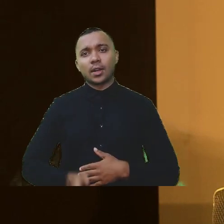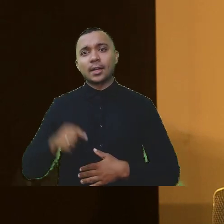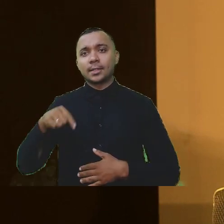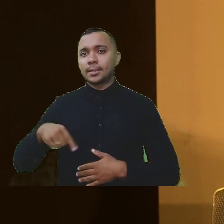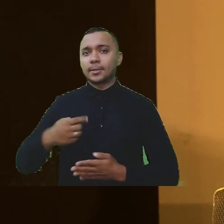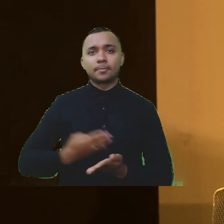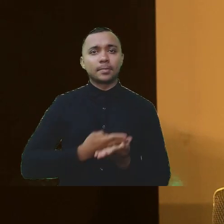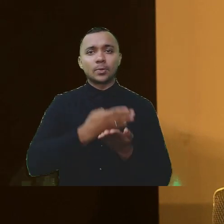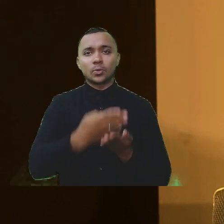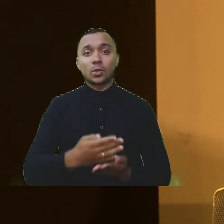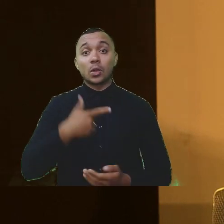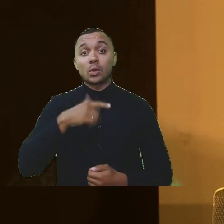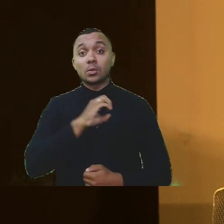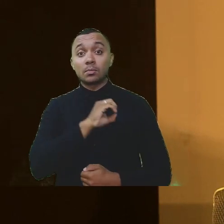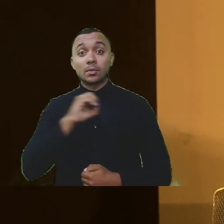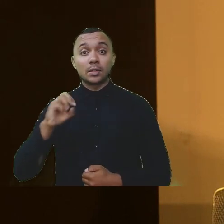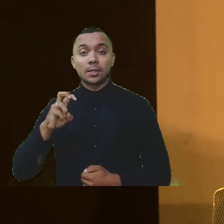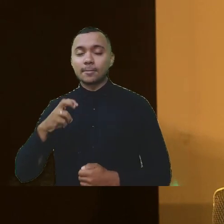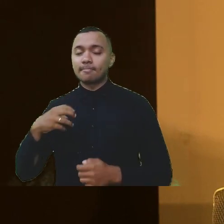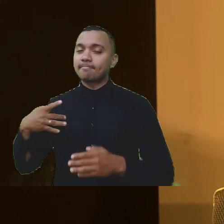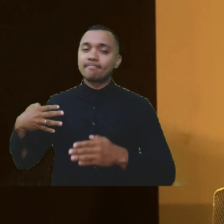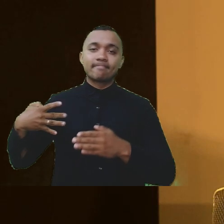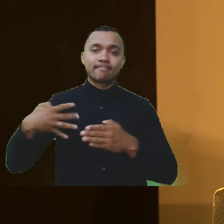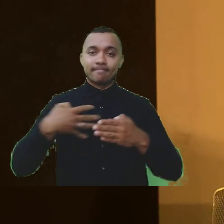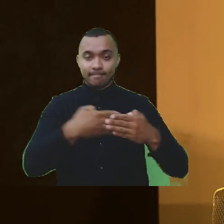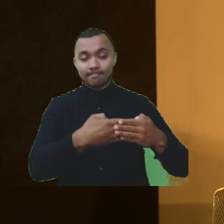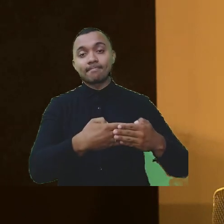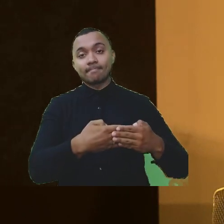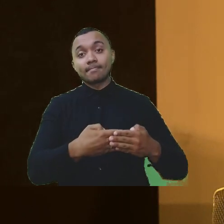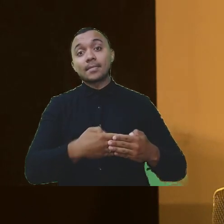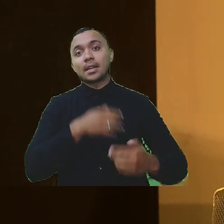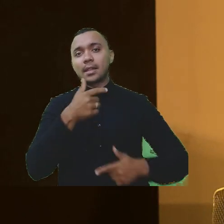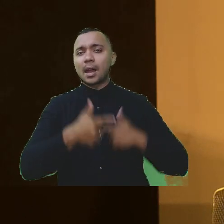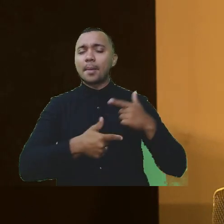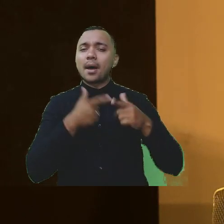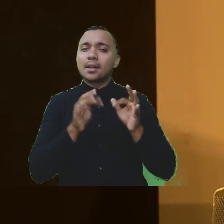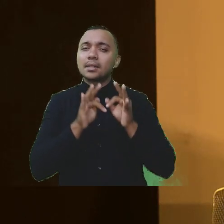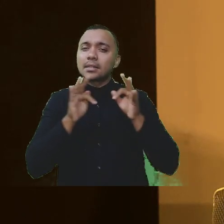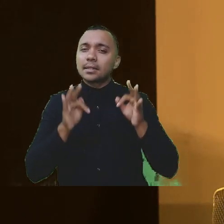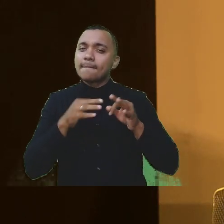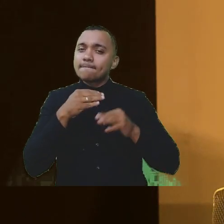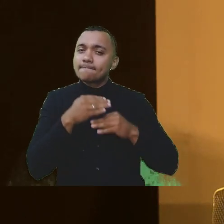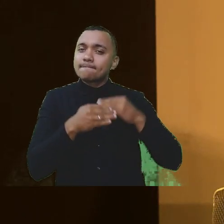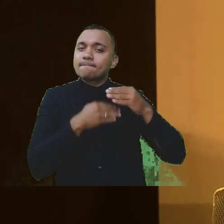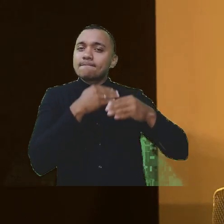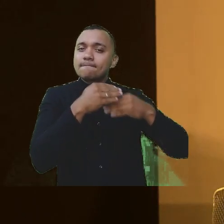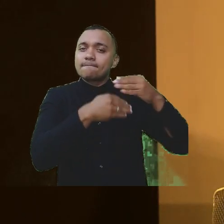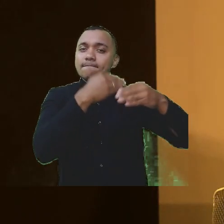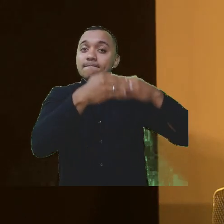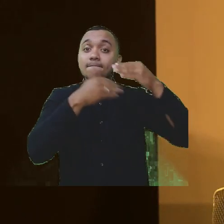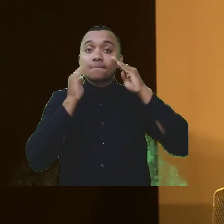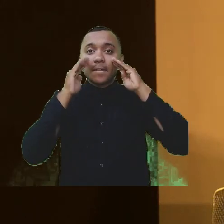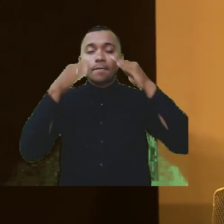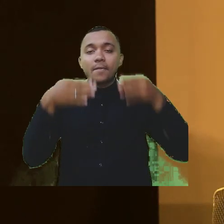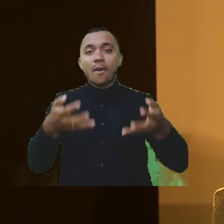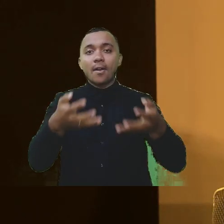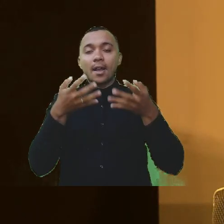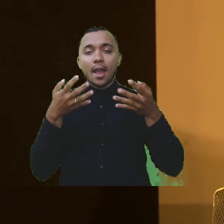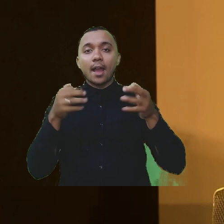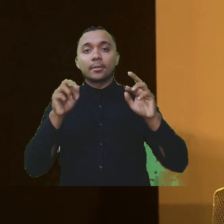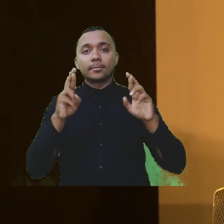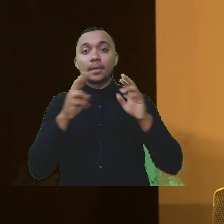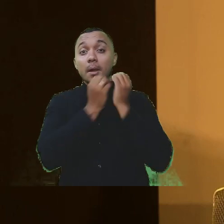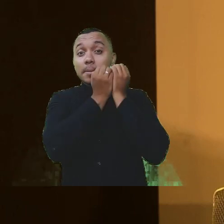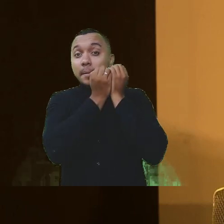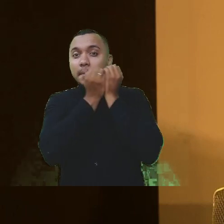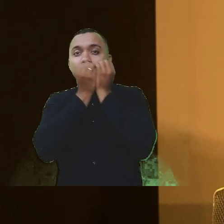desde 2005. É um trabalho bem de formiguinha em favor da expansão da harmônica,